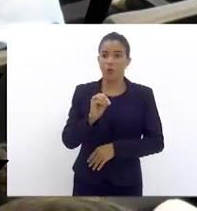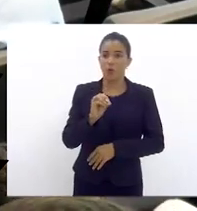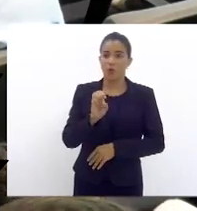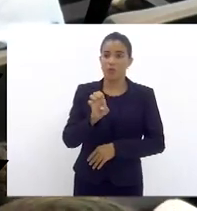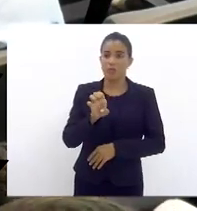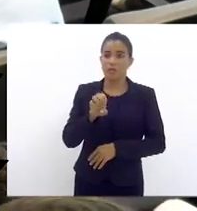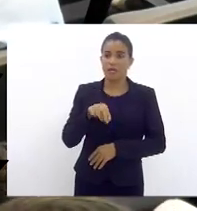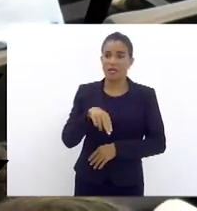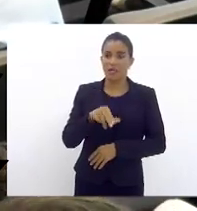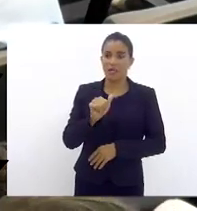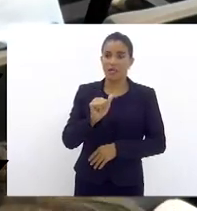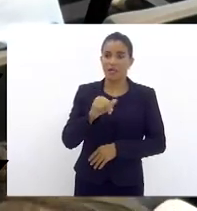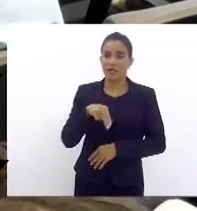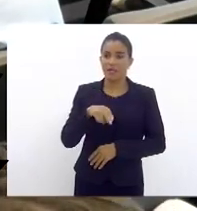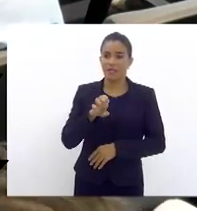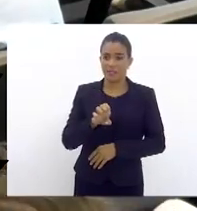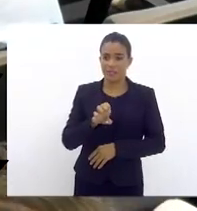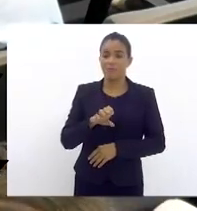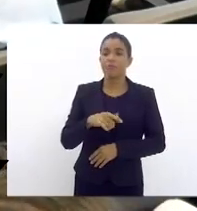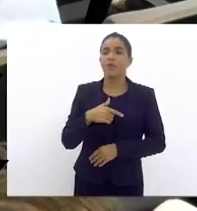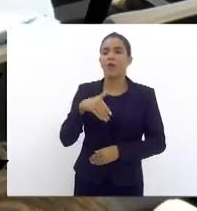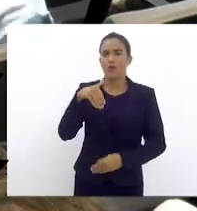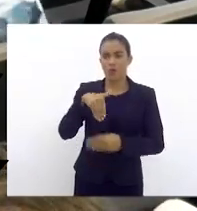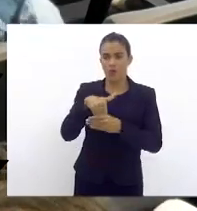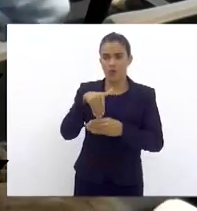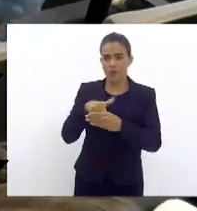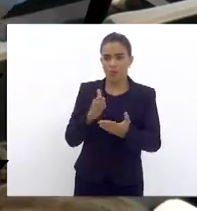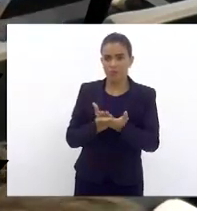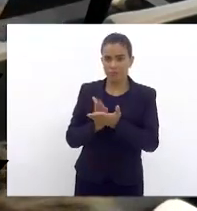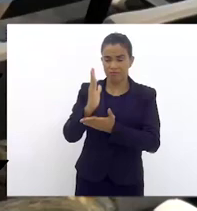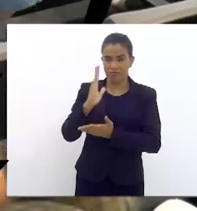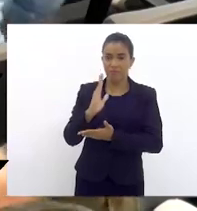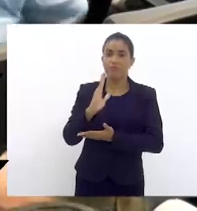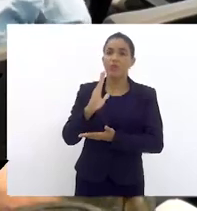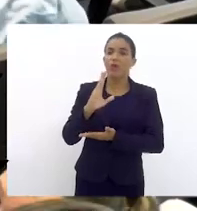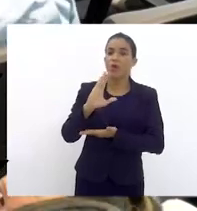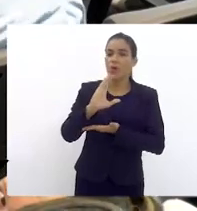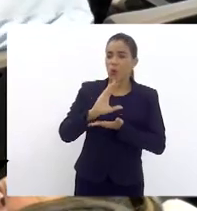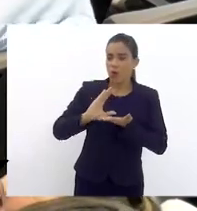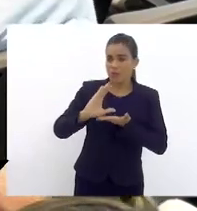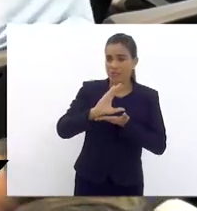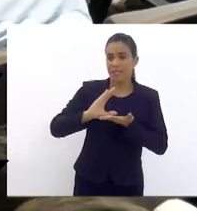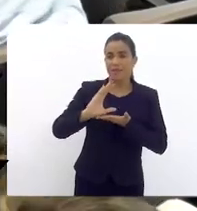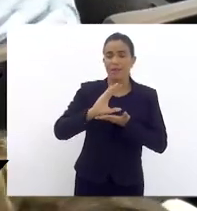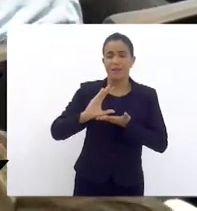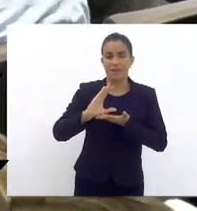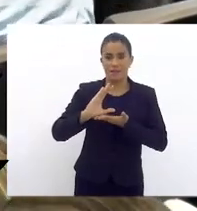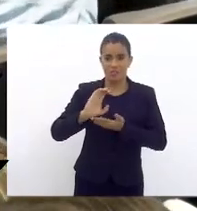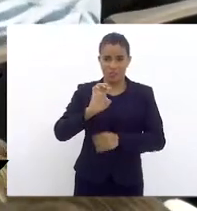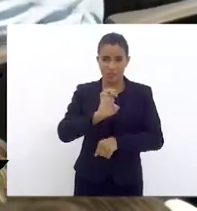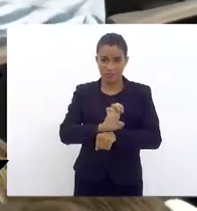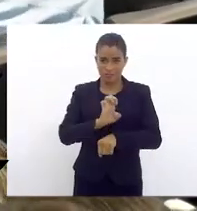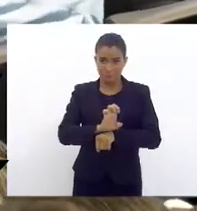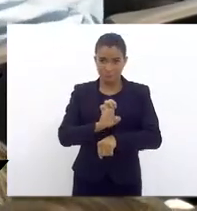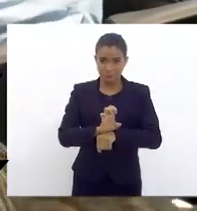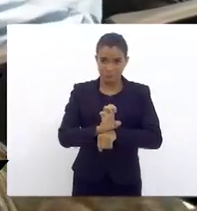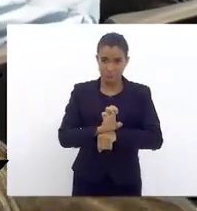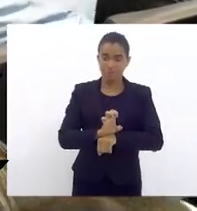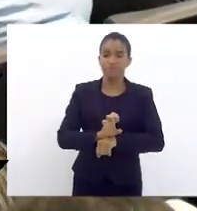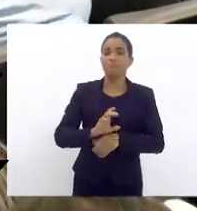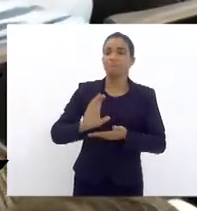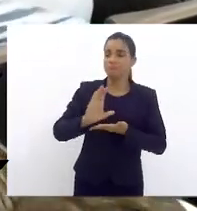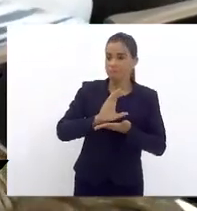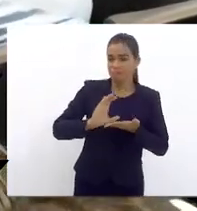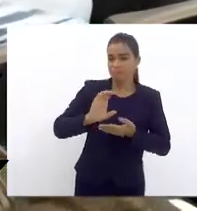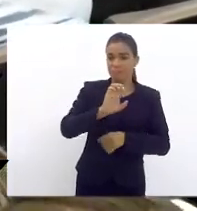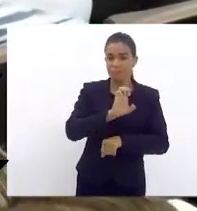é recentemente eu fui Eleita como Conselheiro Estadual em seguimentos de artes visuais pelo Conselho